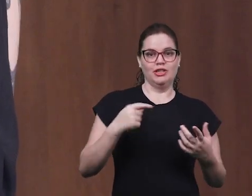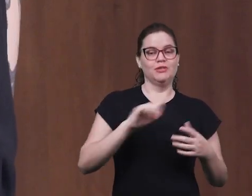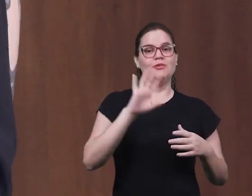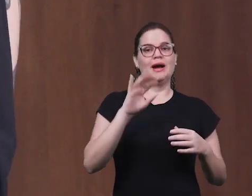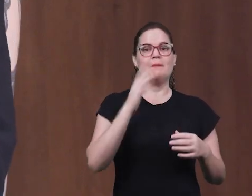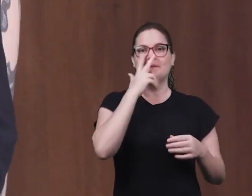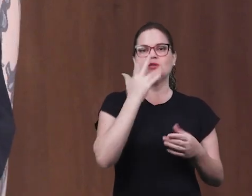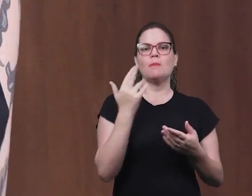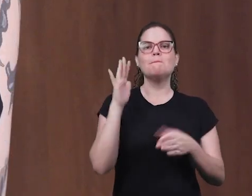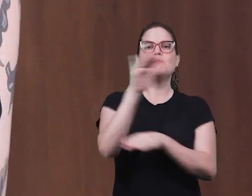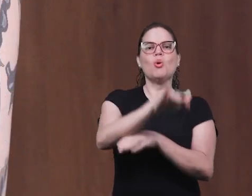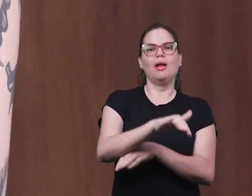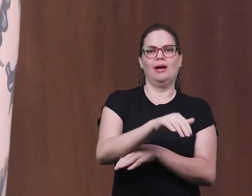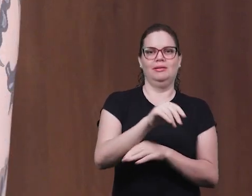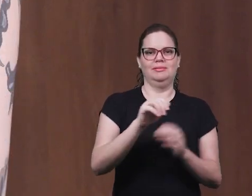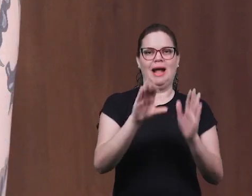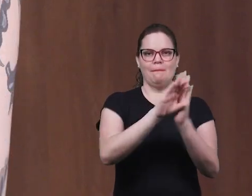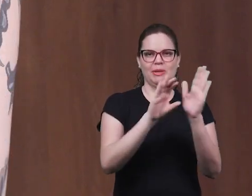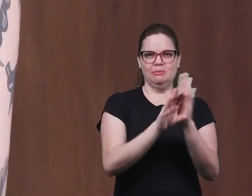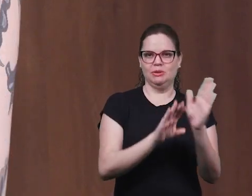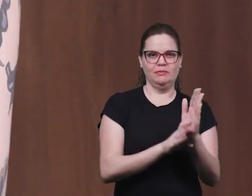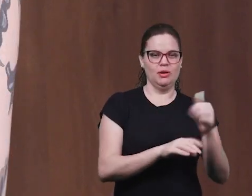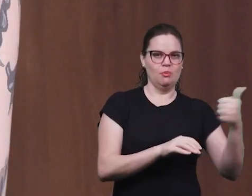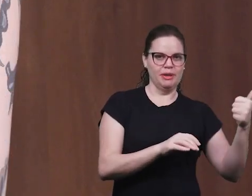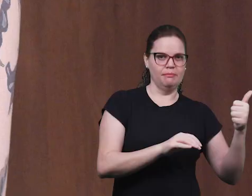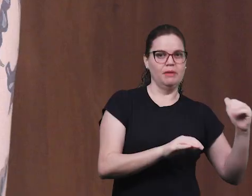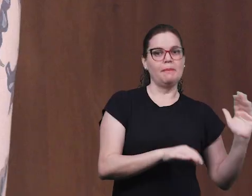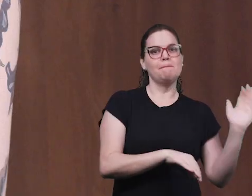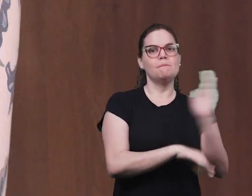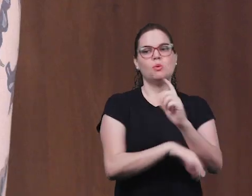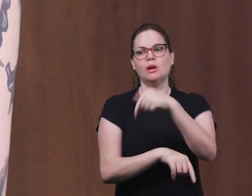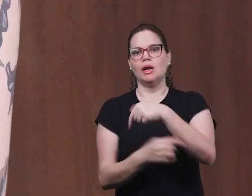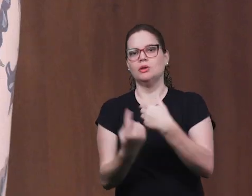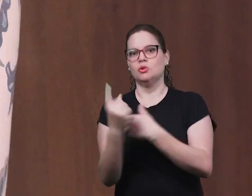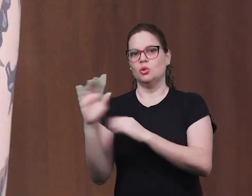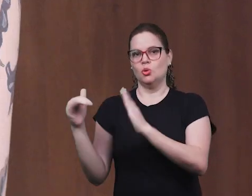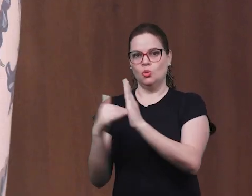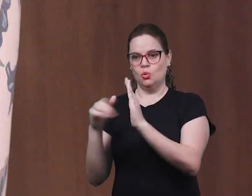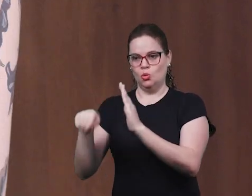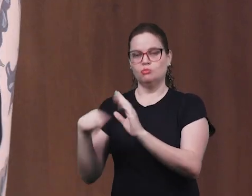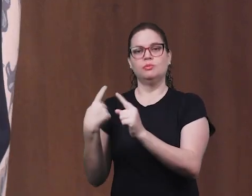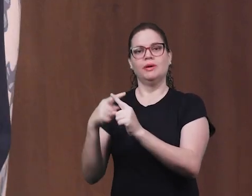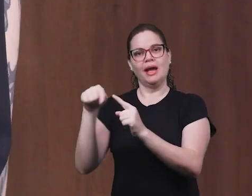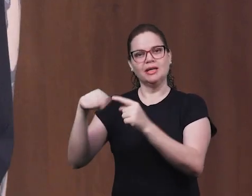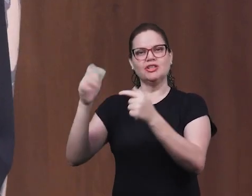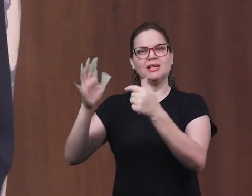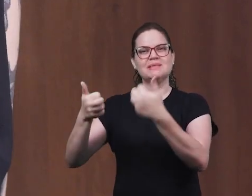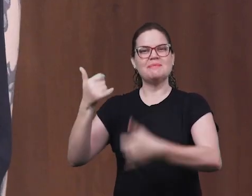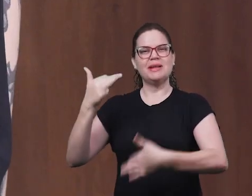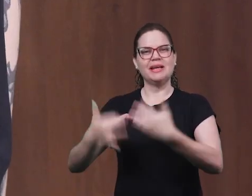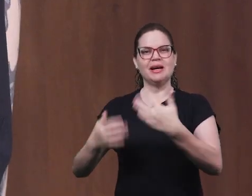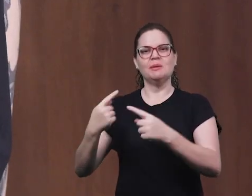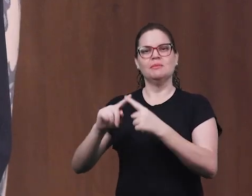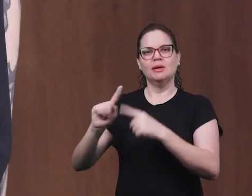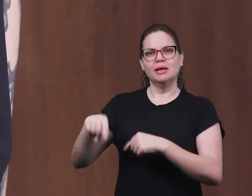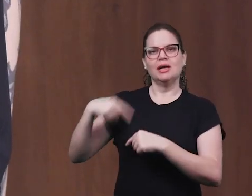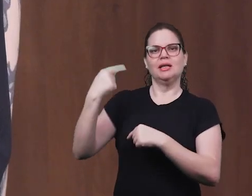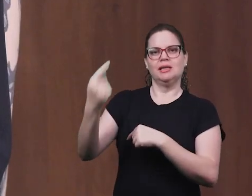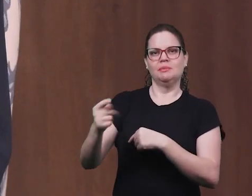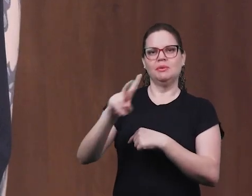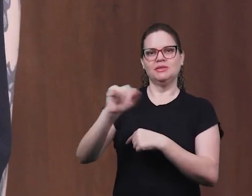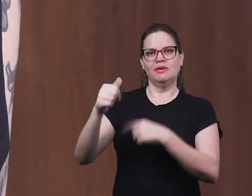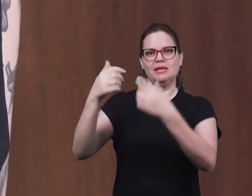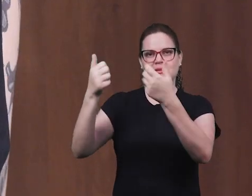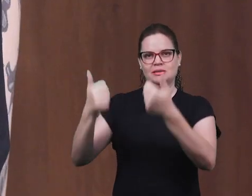capítulos. Mas entendemos que esse foi o momento logo de esclarecer isso, porque isso mais adiante se vai falar